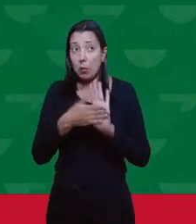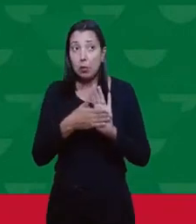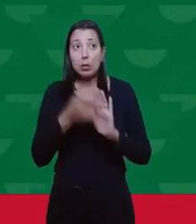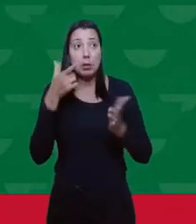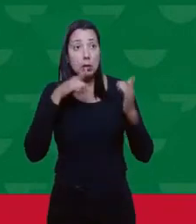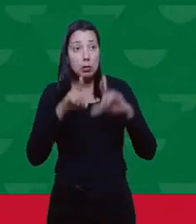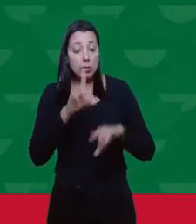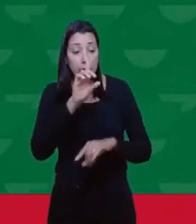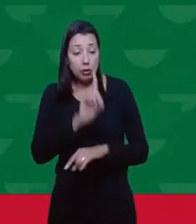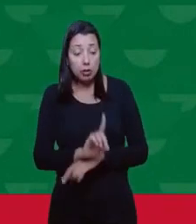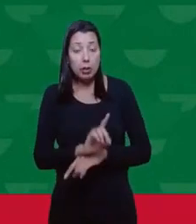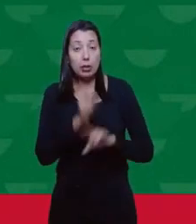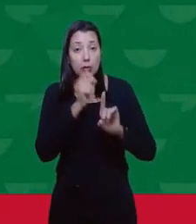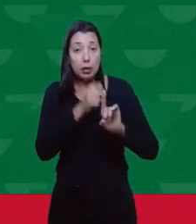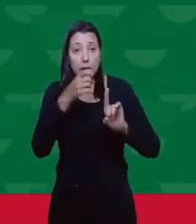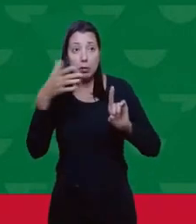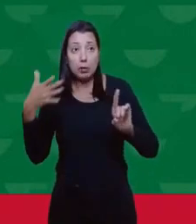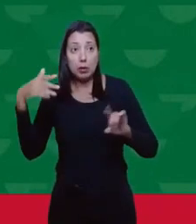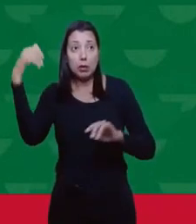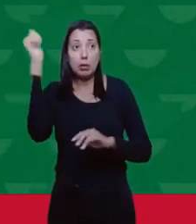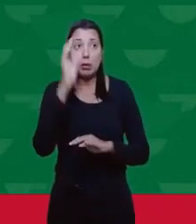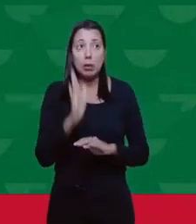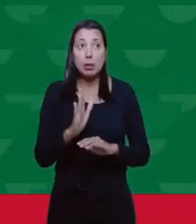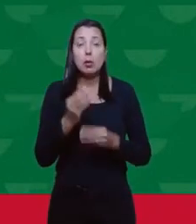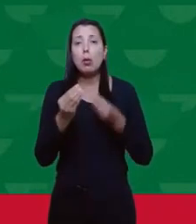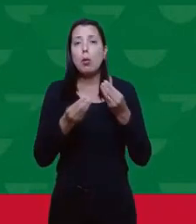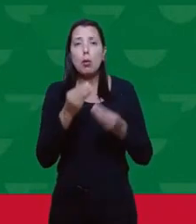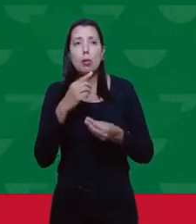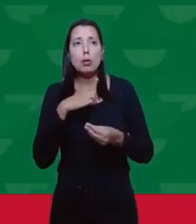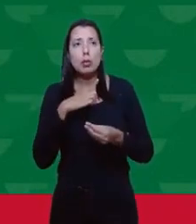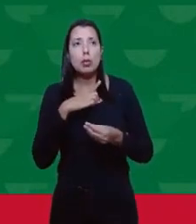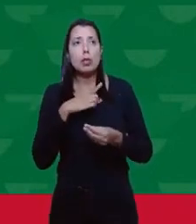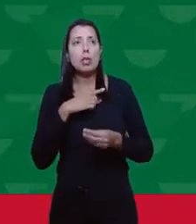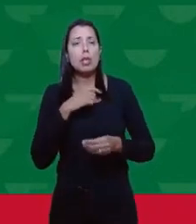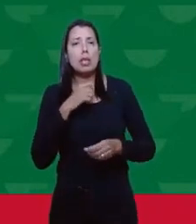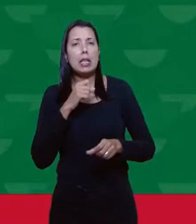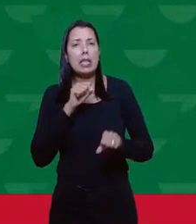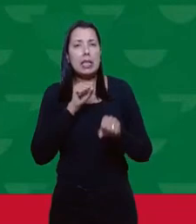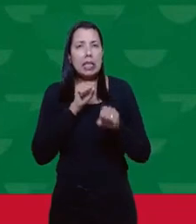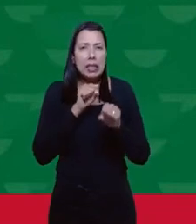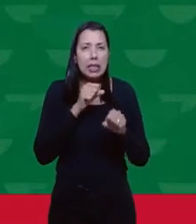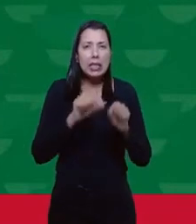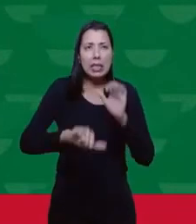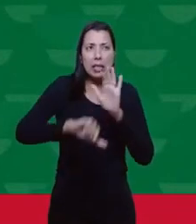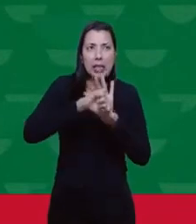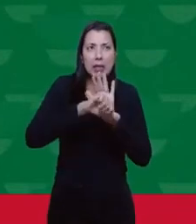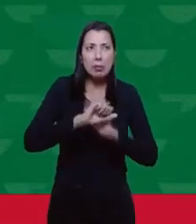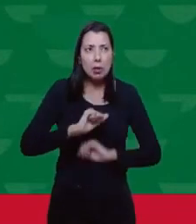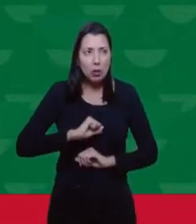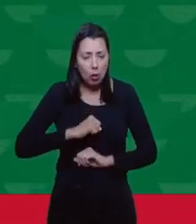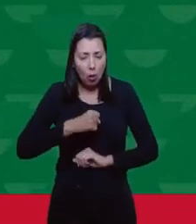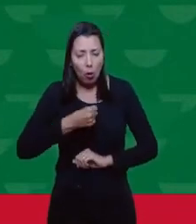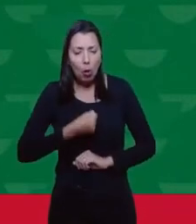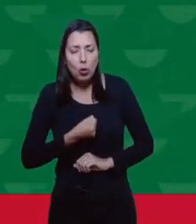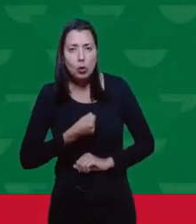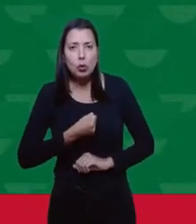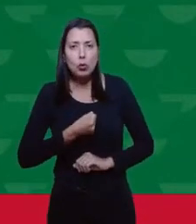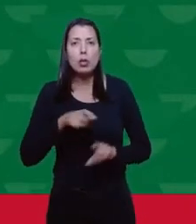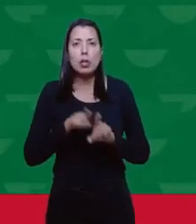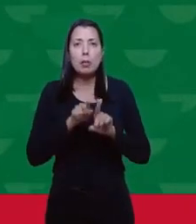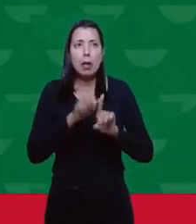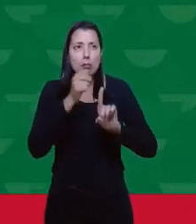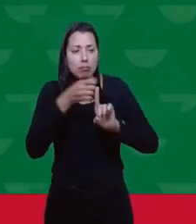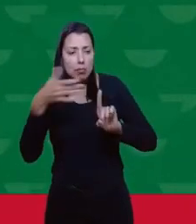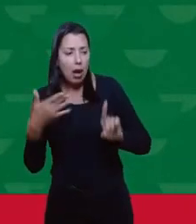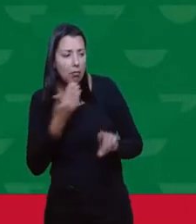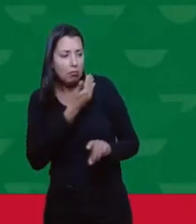que garantem os direitos LGBTs no Brasil, como os que tipificam crimes de ódio, entre eles a LGBTfobia e o que